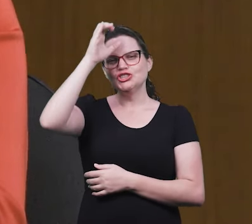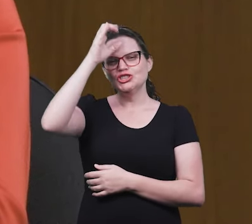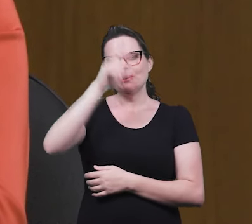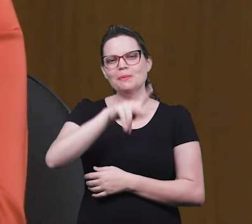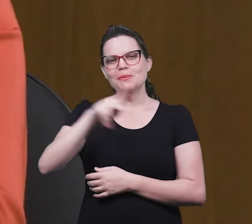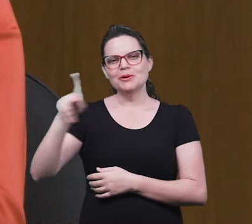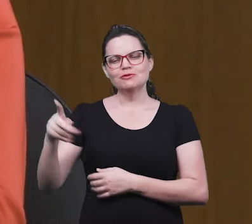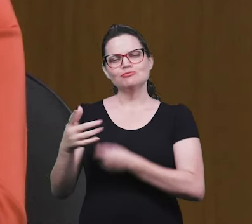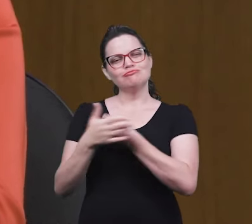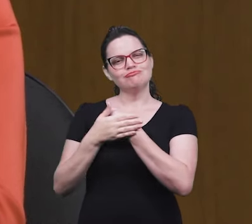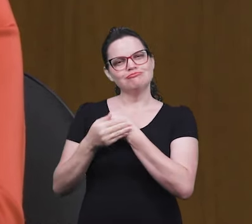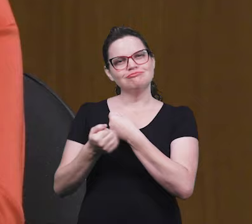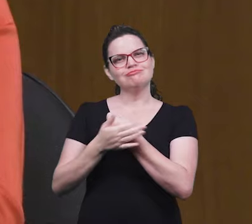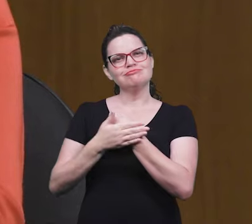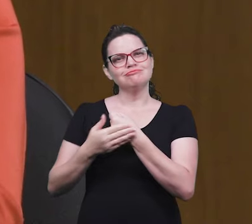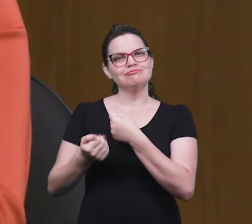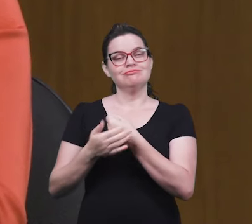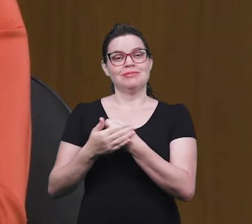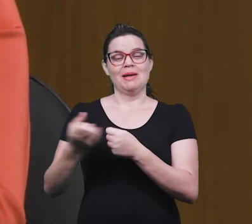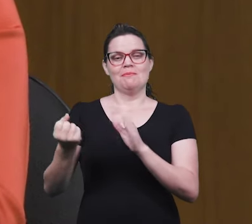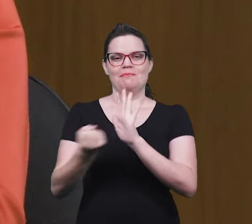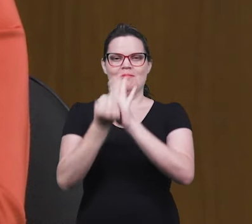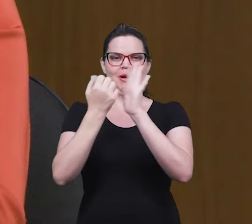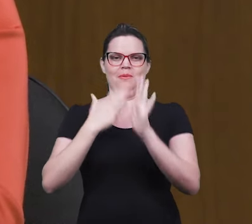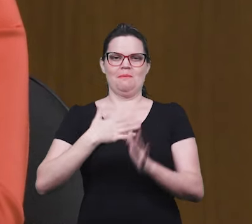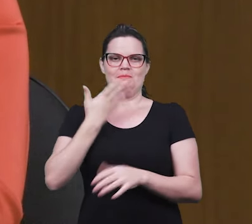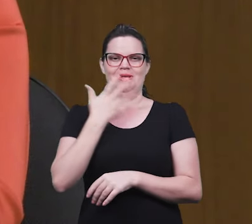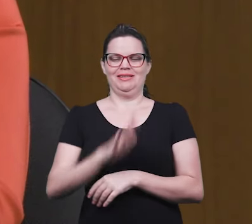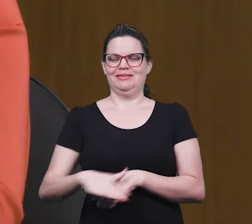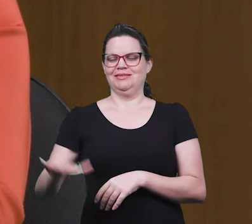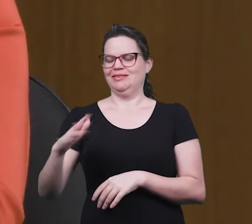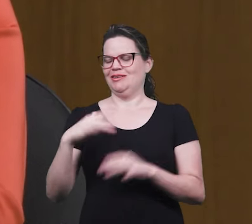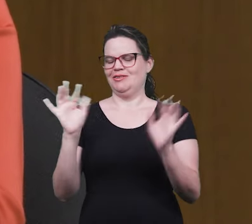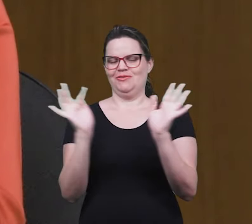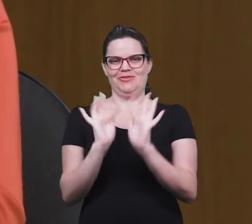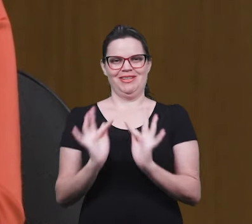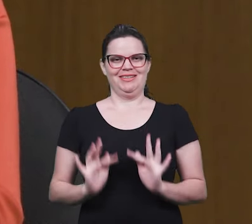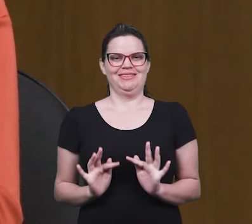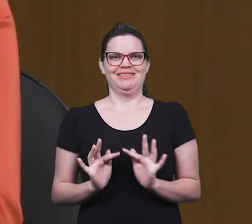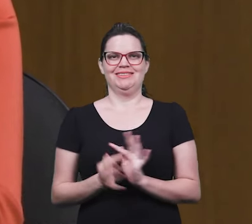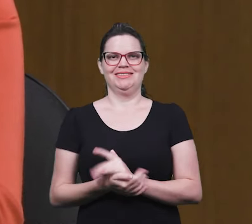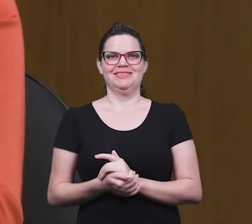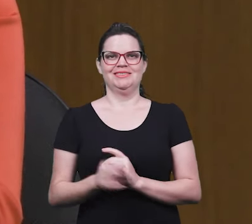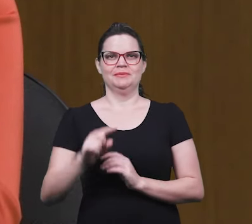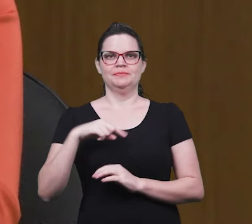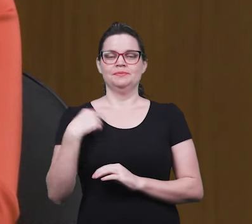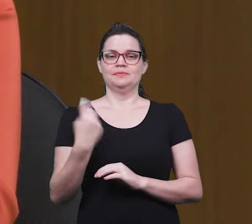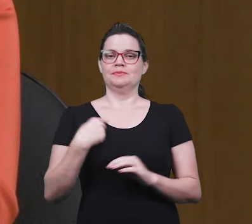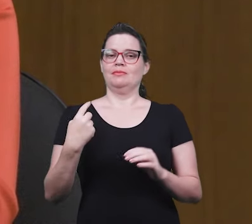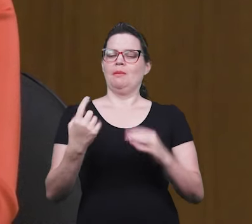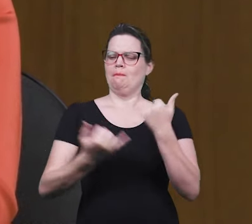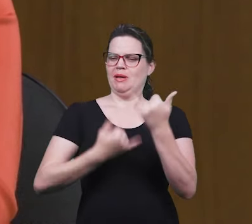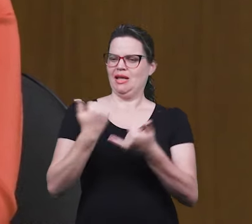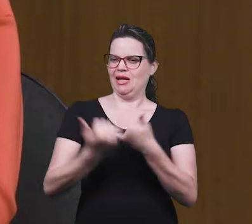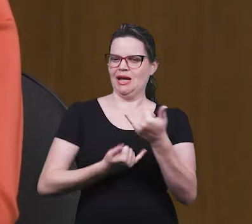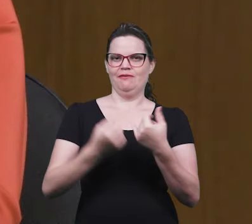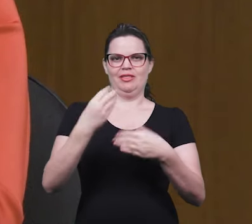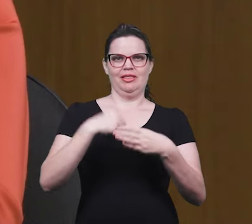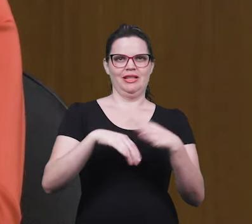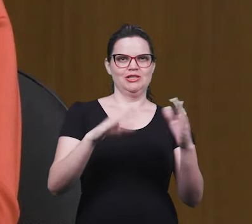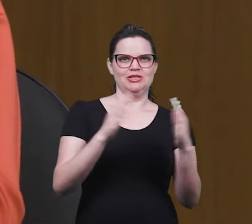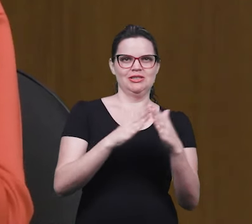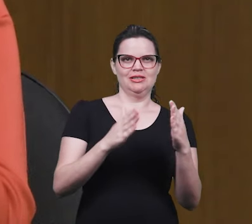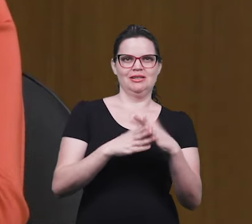me marcou a minha infância ali. Era muita alegria. Nós éramos crianças que brincávamos dentro de